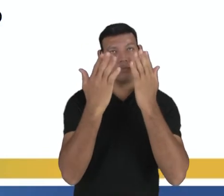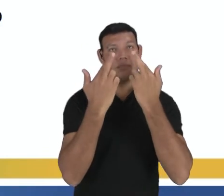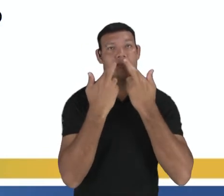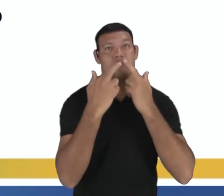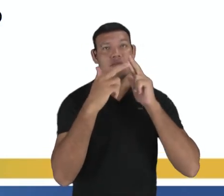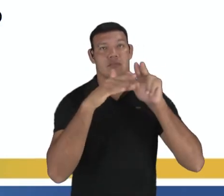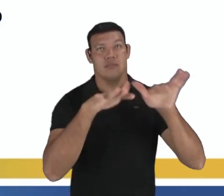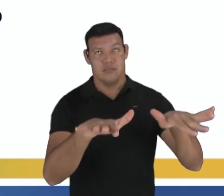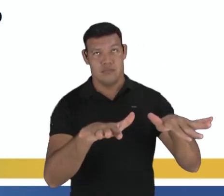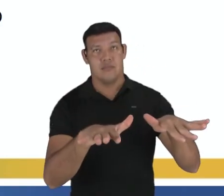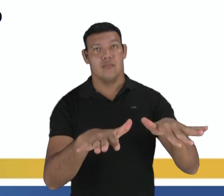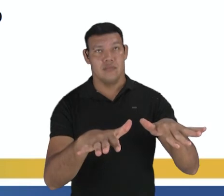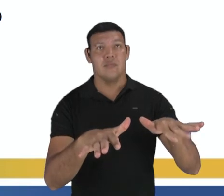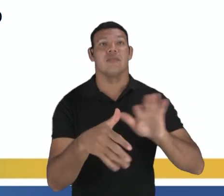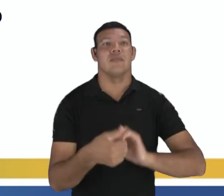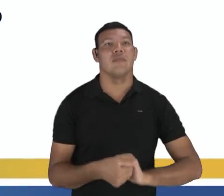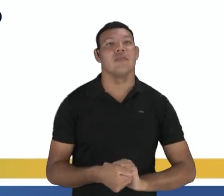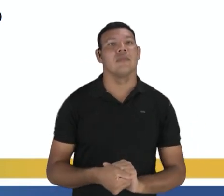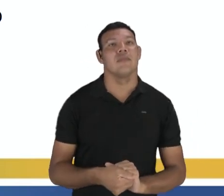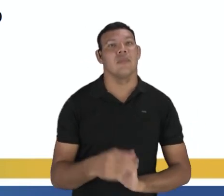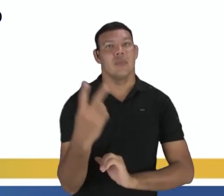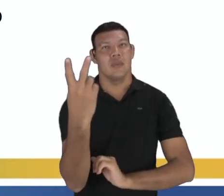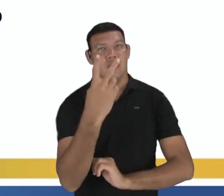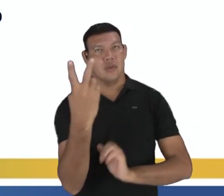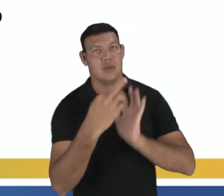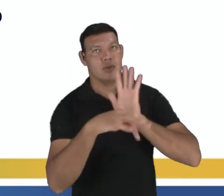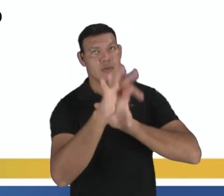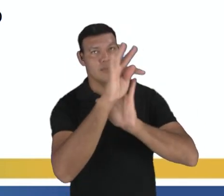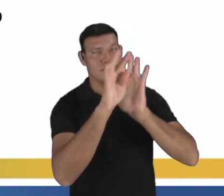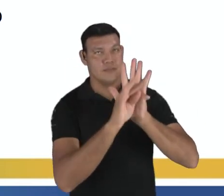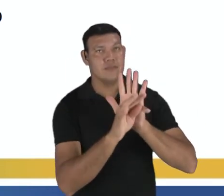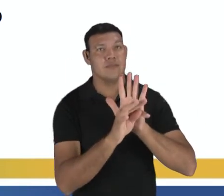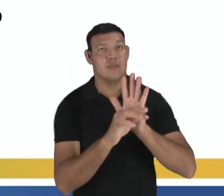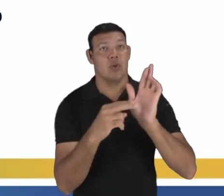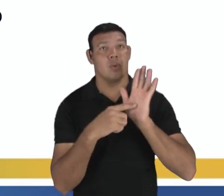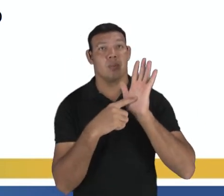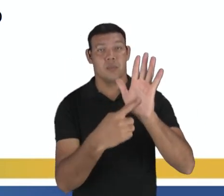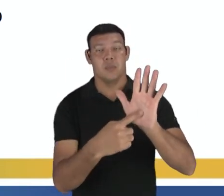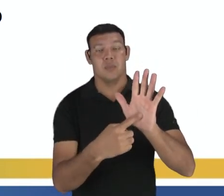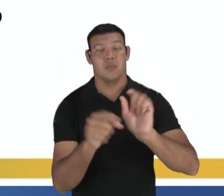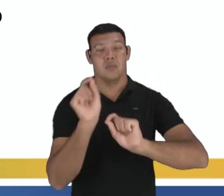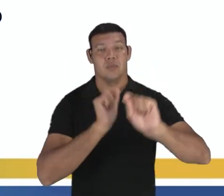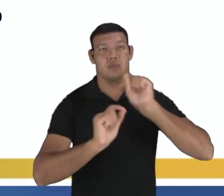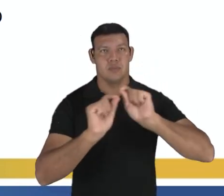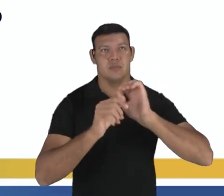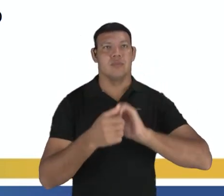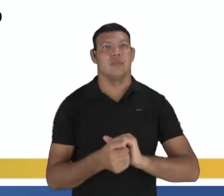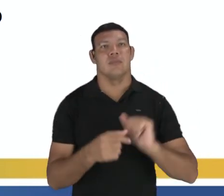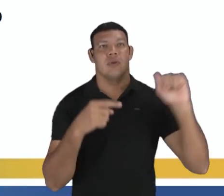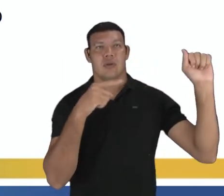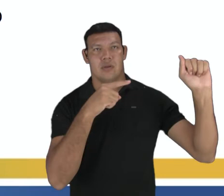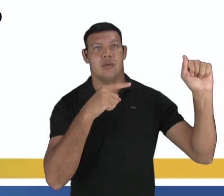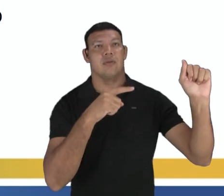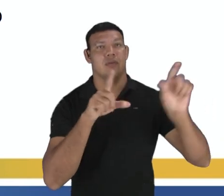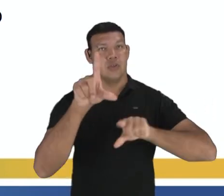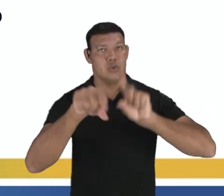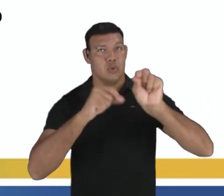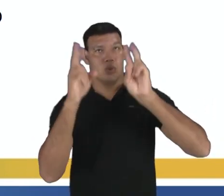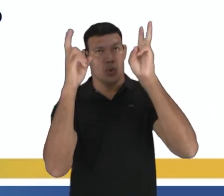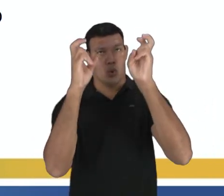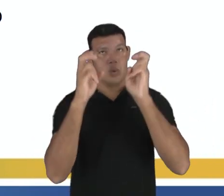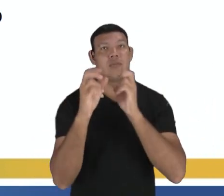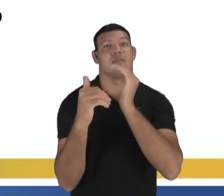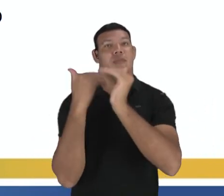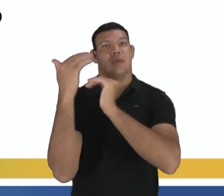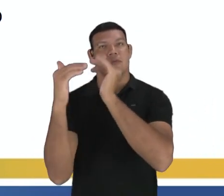Questão. A comparação entre os recursos expressivos que constituem os dois textos revela que a escolha